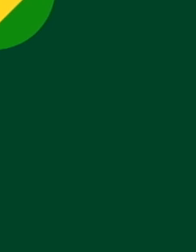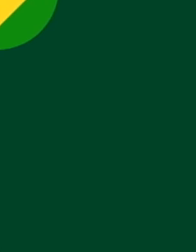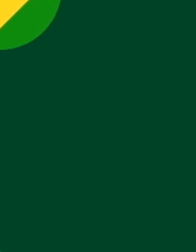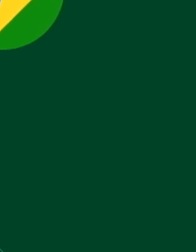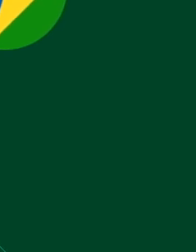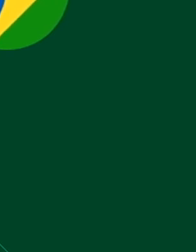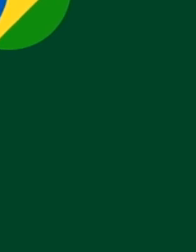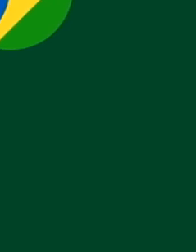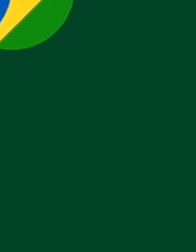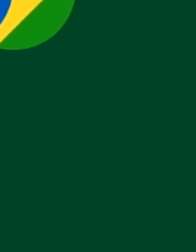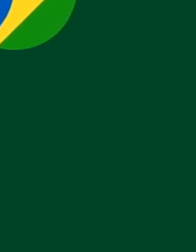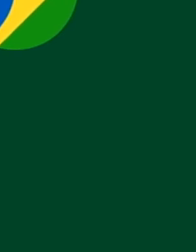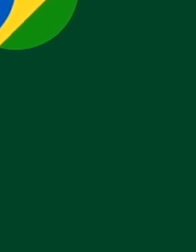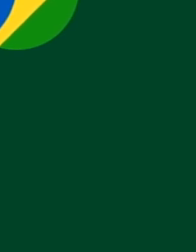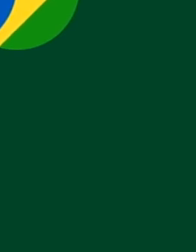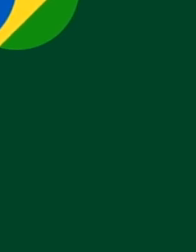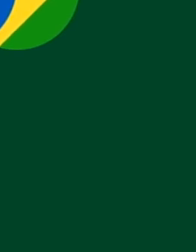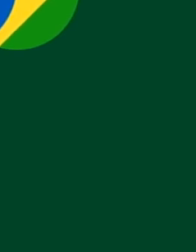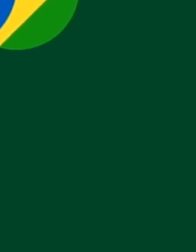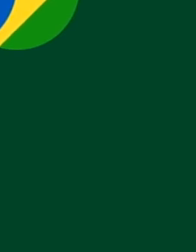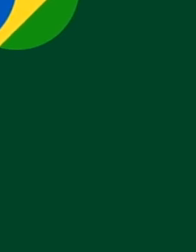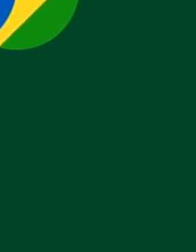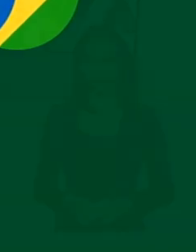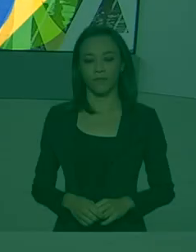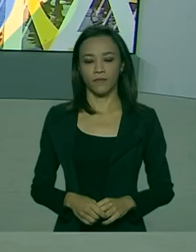Momento Saúde.